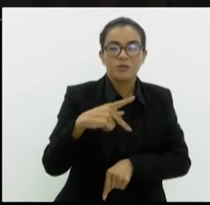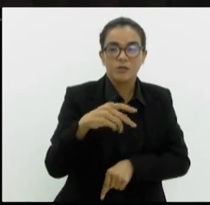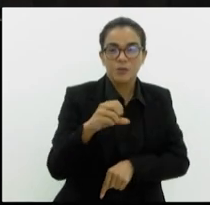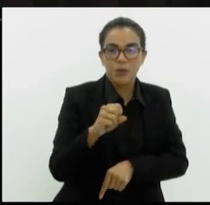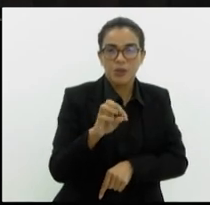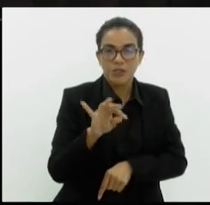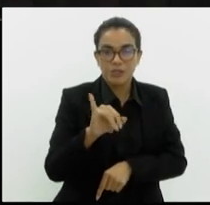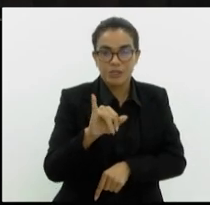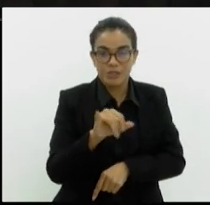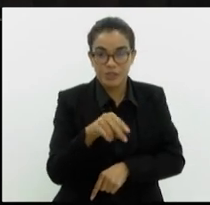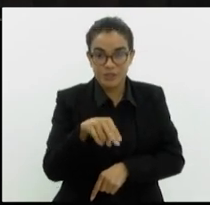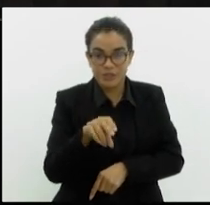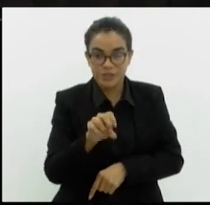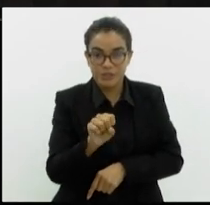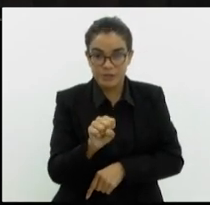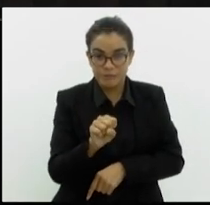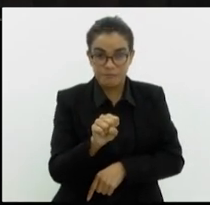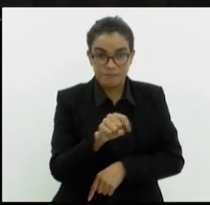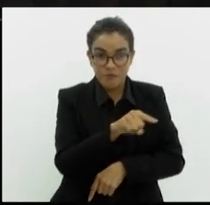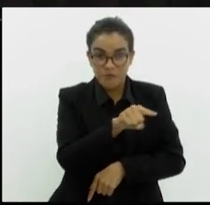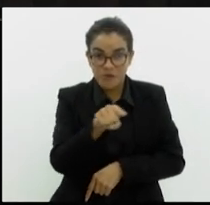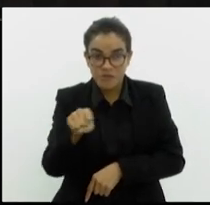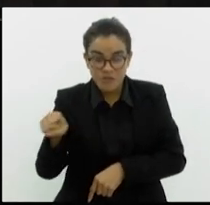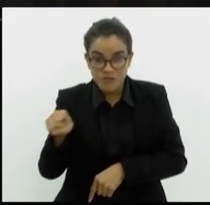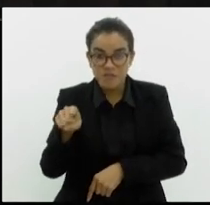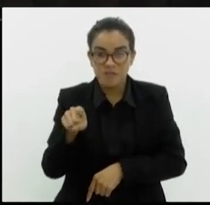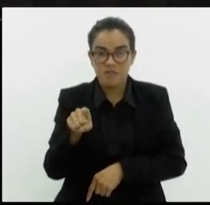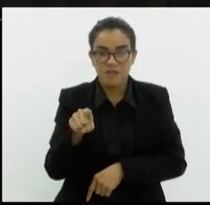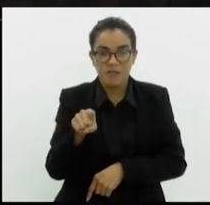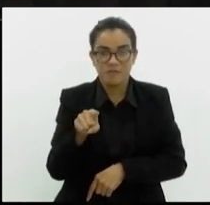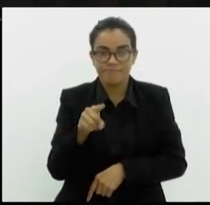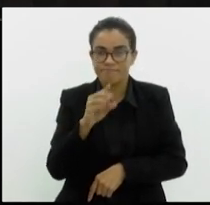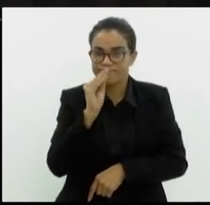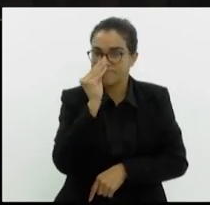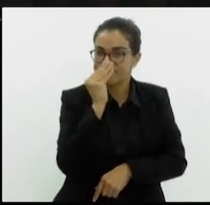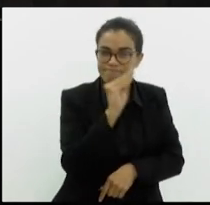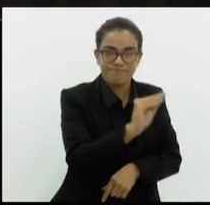Irã, para quem ignora, o Irã